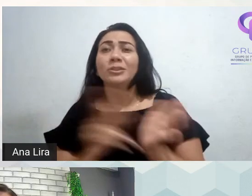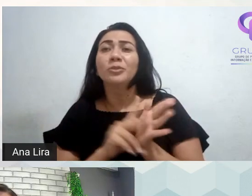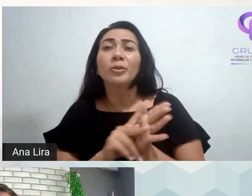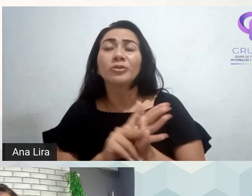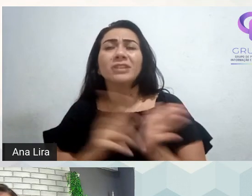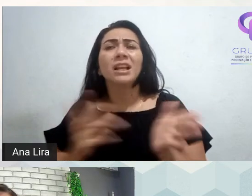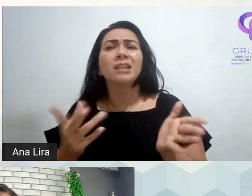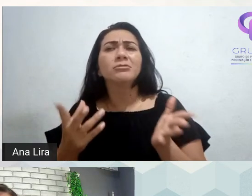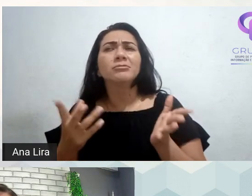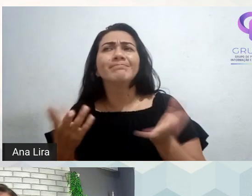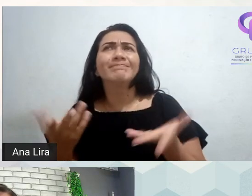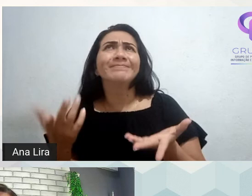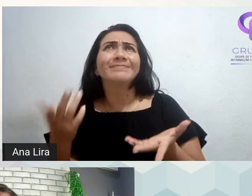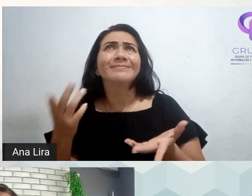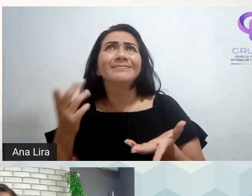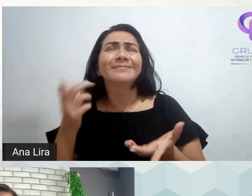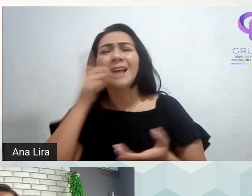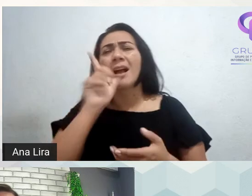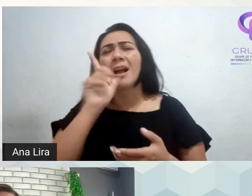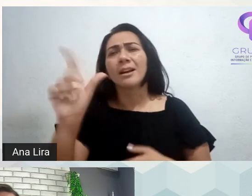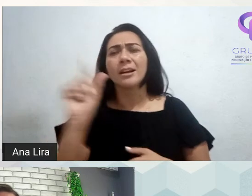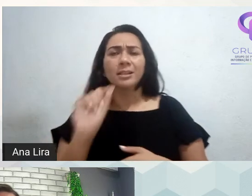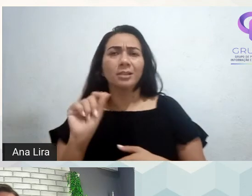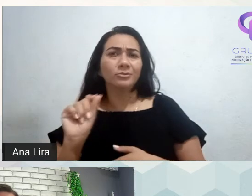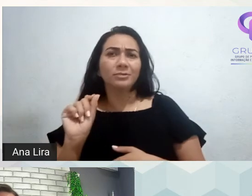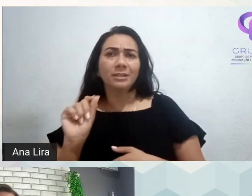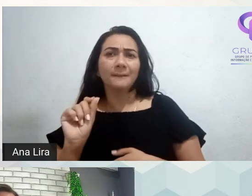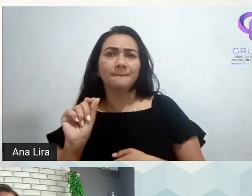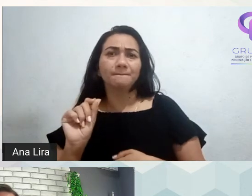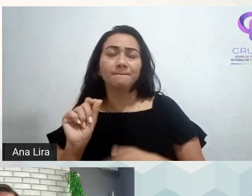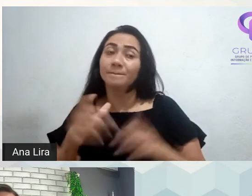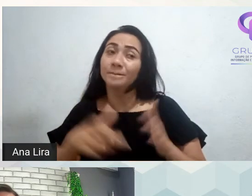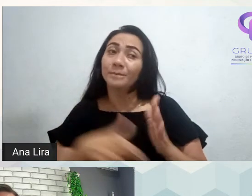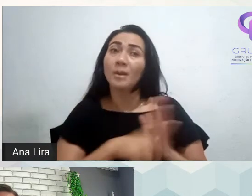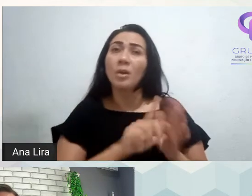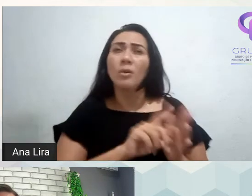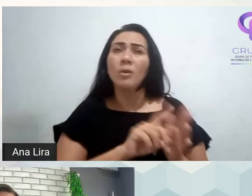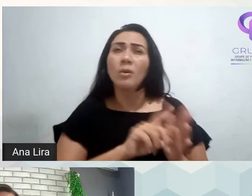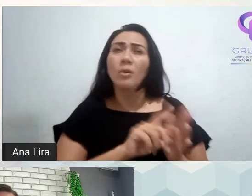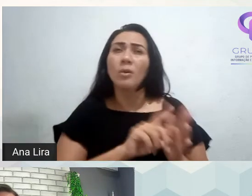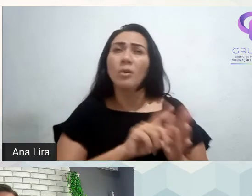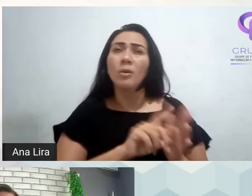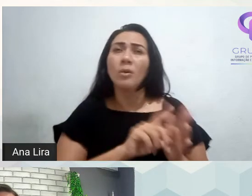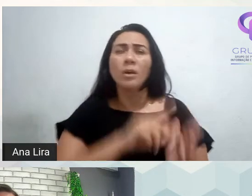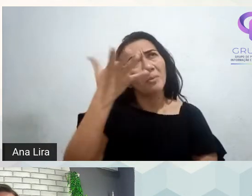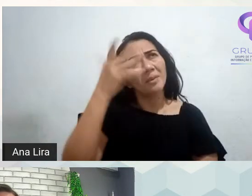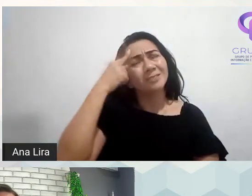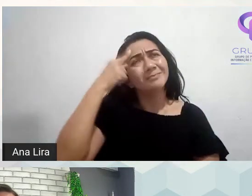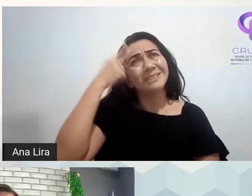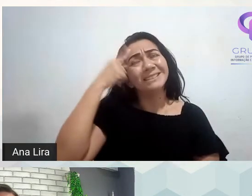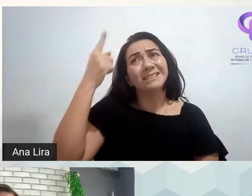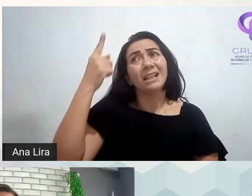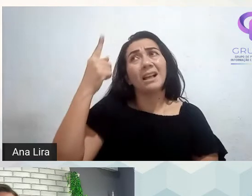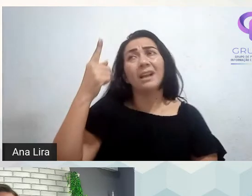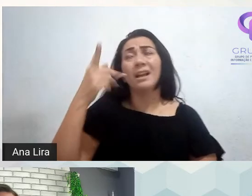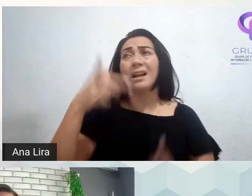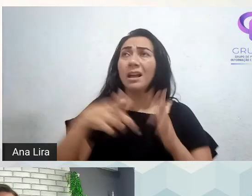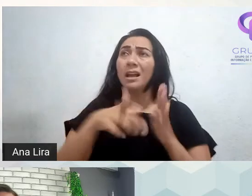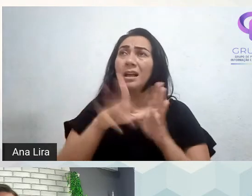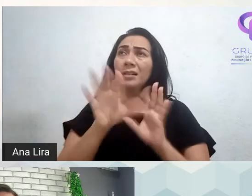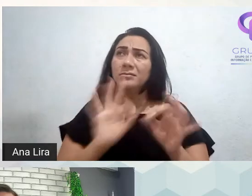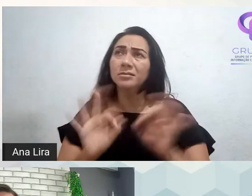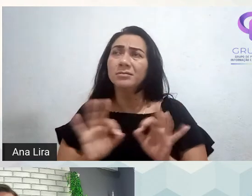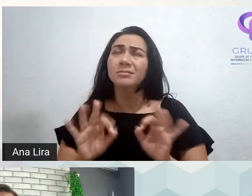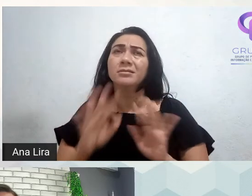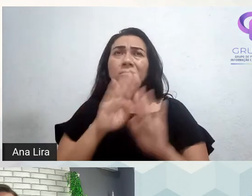eu faço uma autorreflexão todo projeto que a gente faz essa elaboração, esse acompanhamento, porque assim,